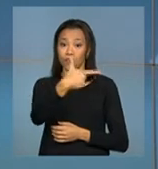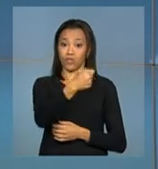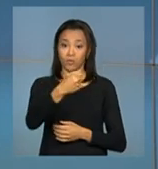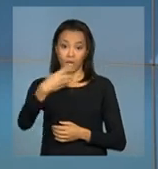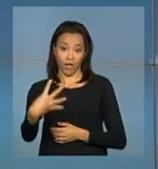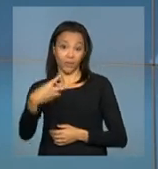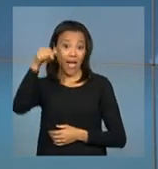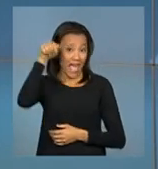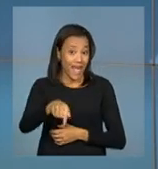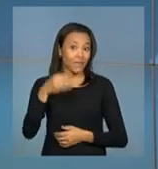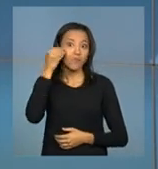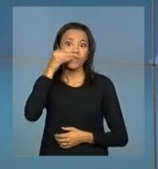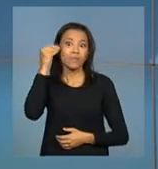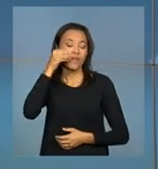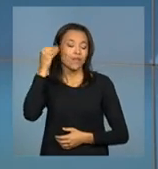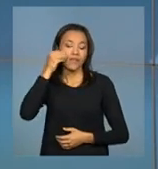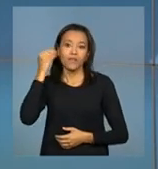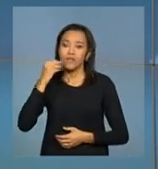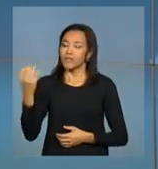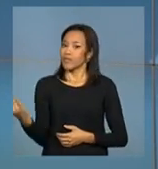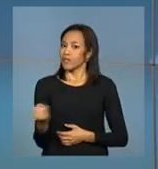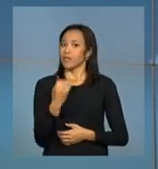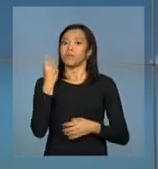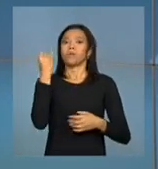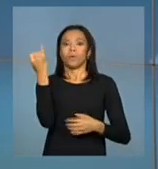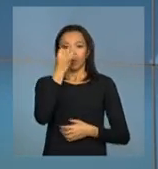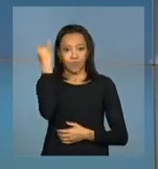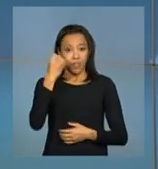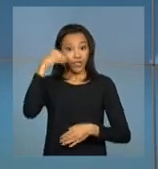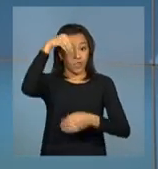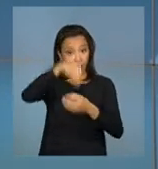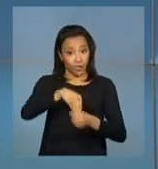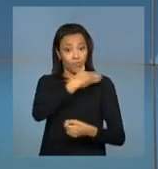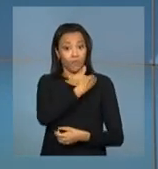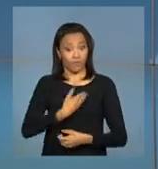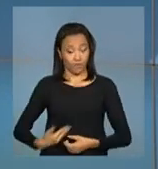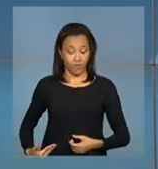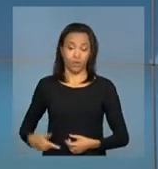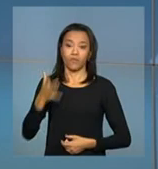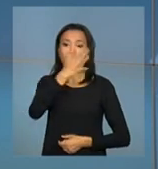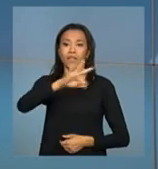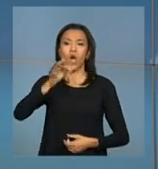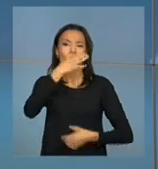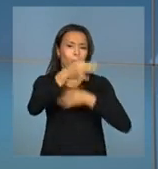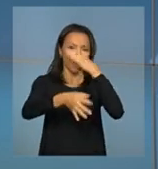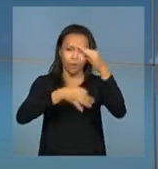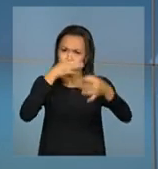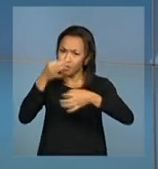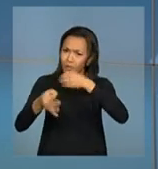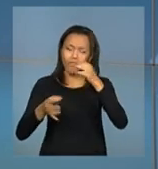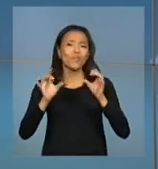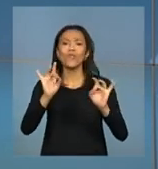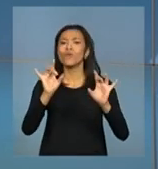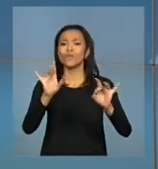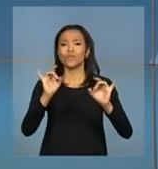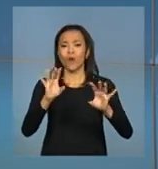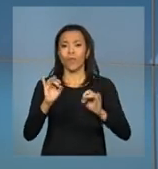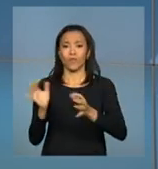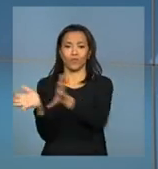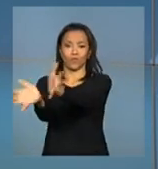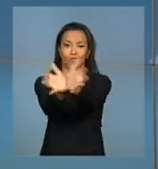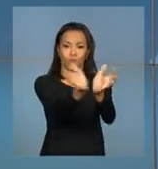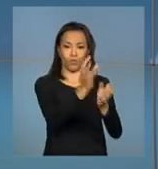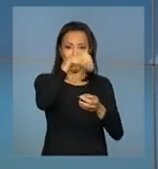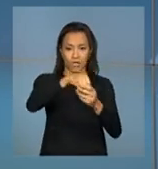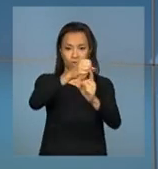Essa é uma experiência inédita de orçamento participativo no governo federal. As sugestões podem ser feitas não só pelas entidades,